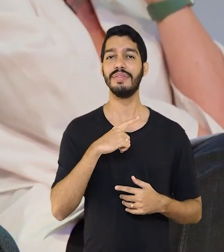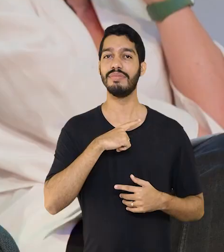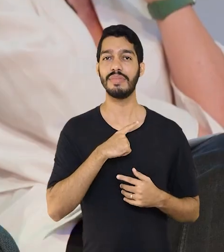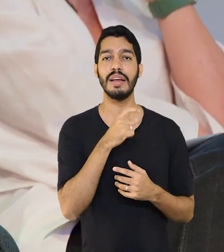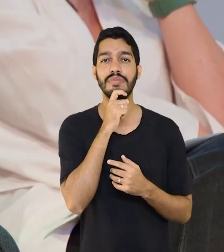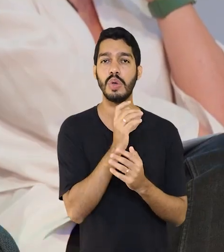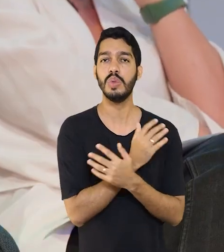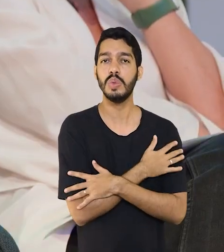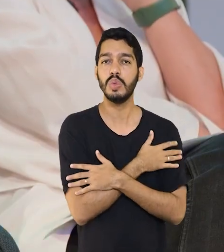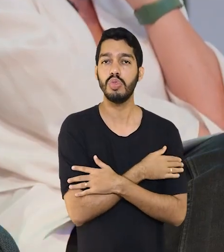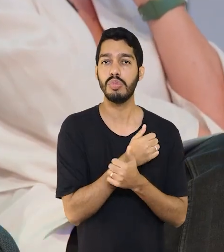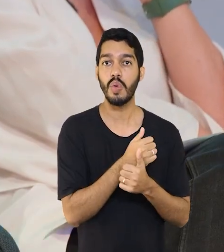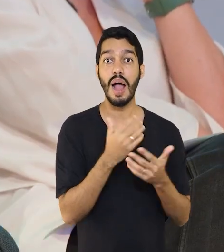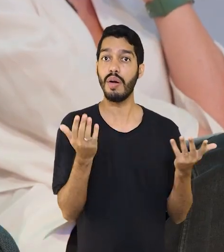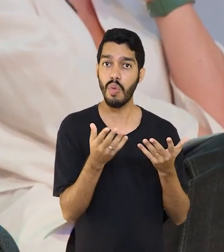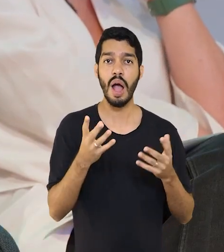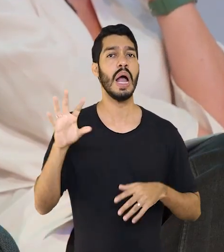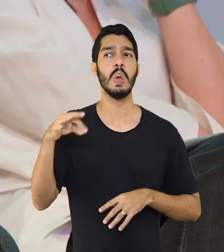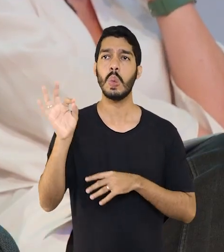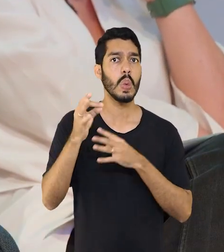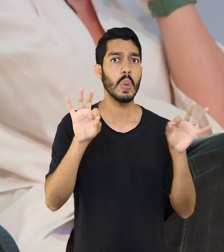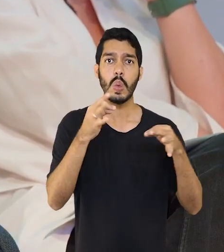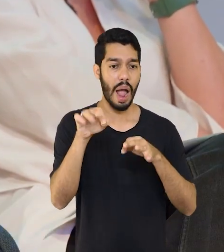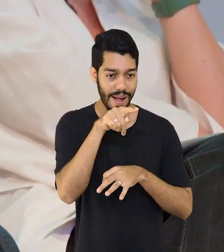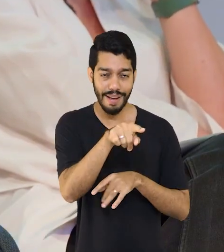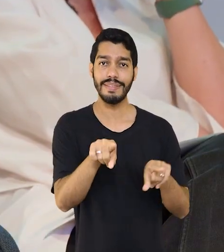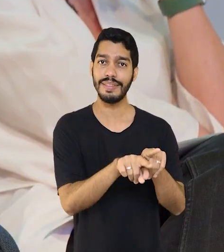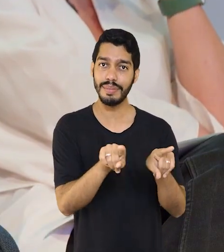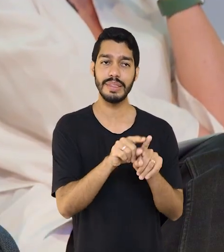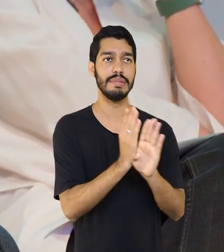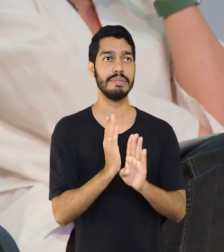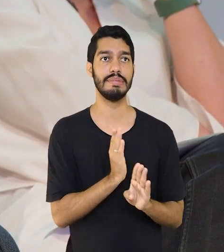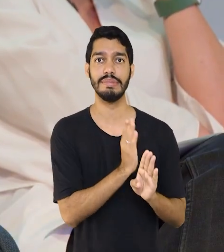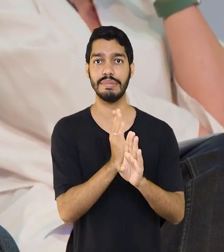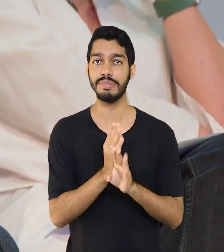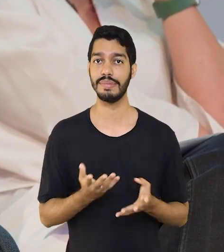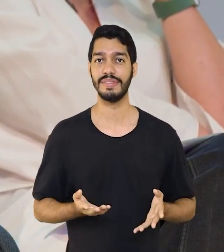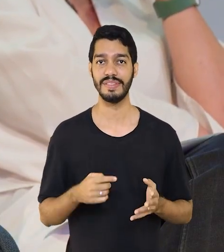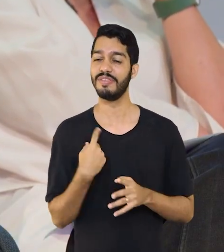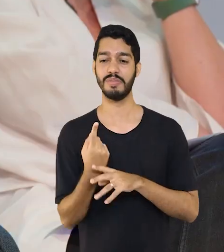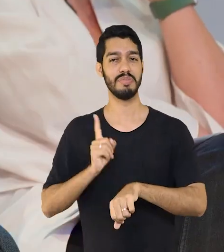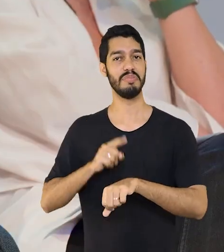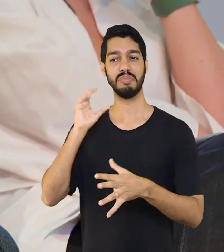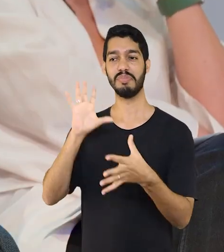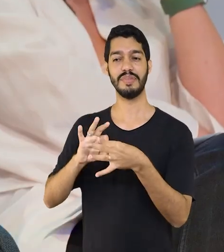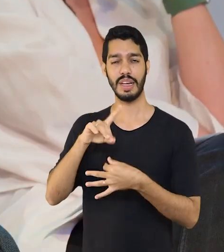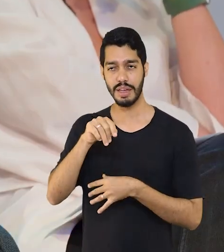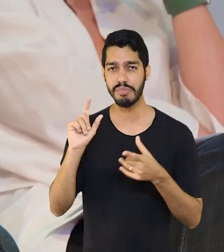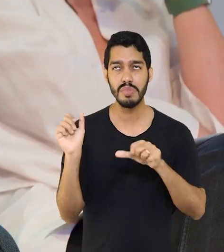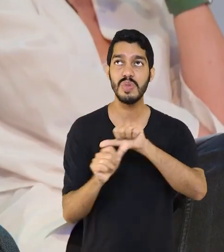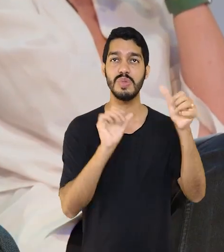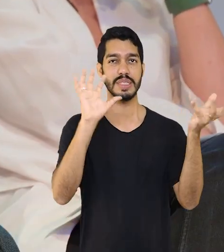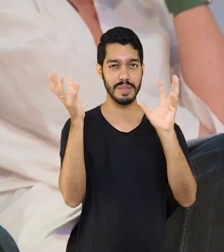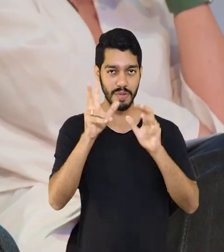mais amenas, mas que agora o mosquito também está chegando. Então, são questões assim que não é... A gente não faz o link tão rápido.